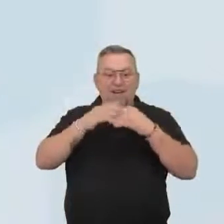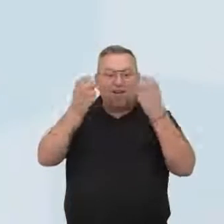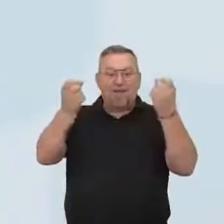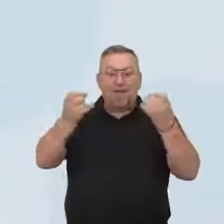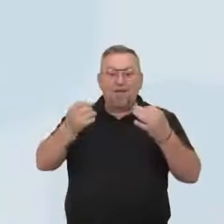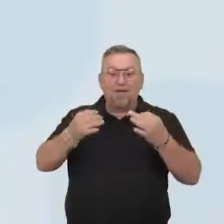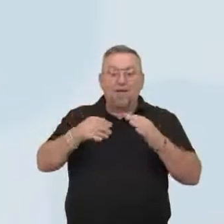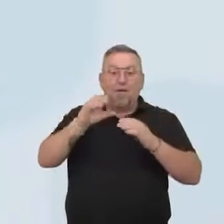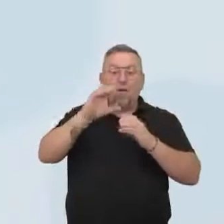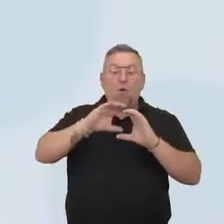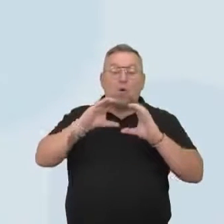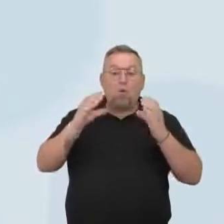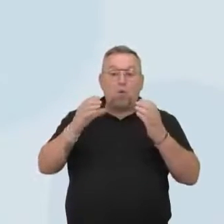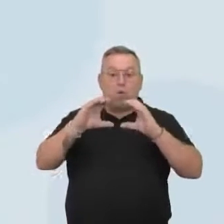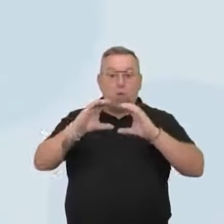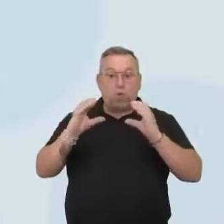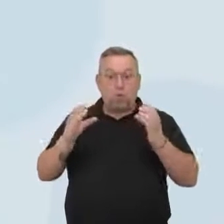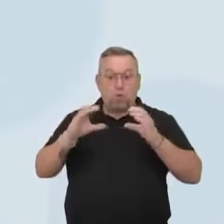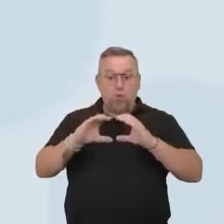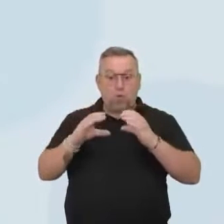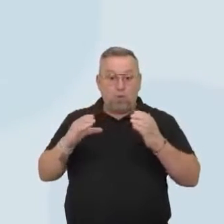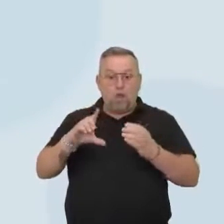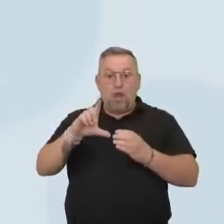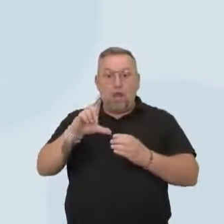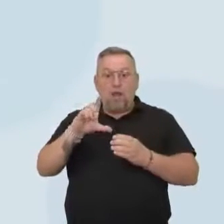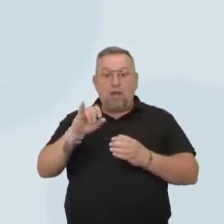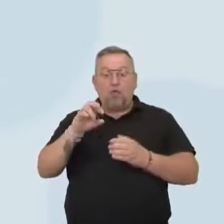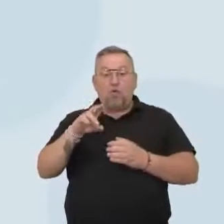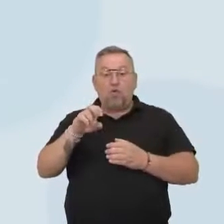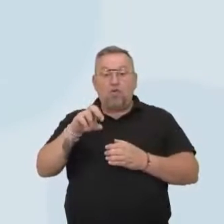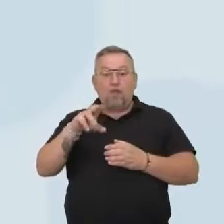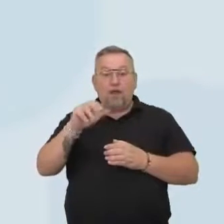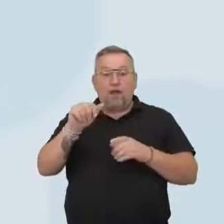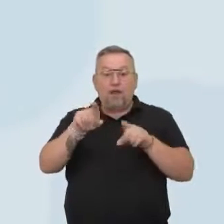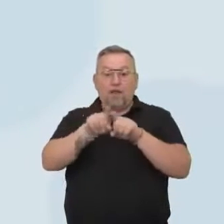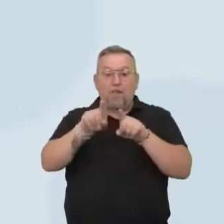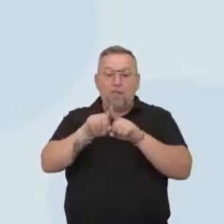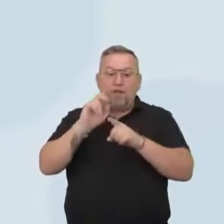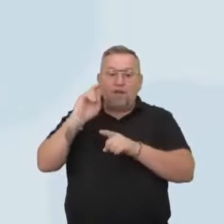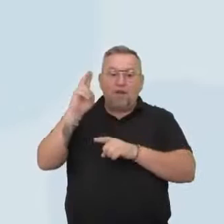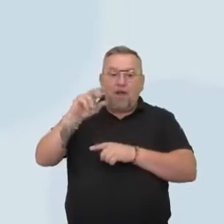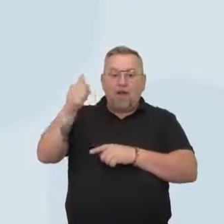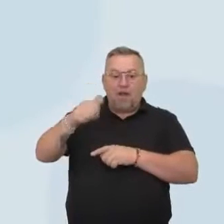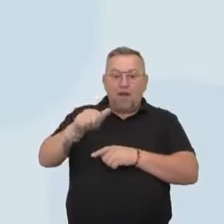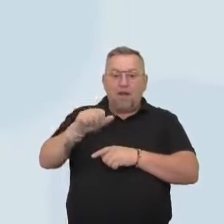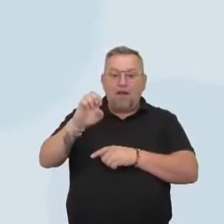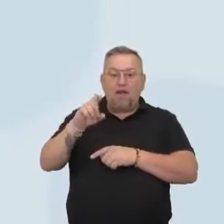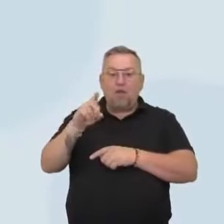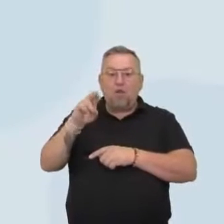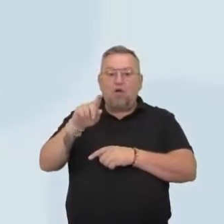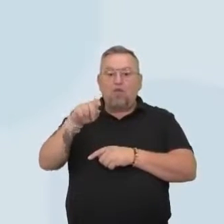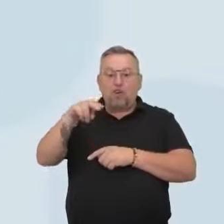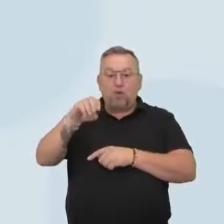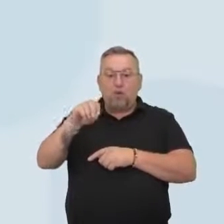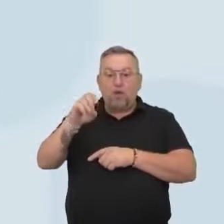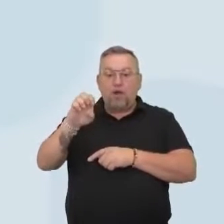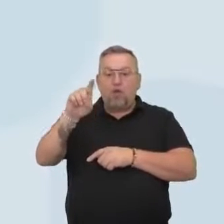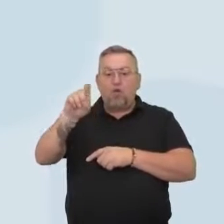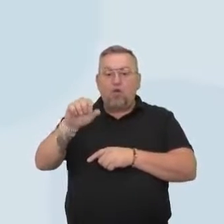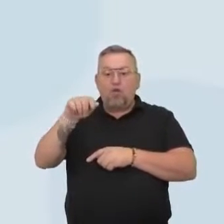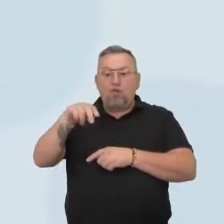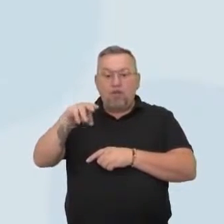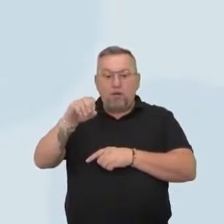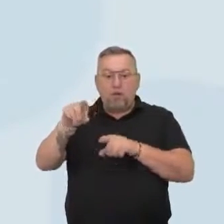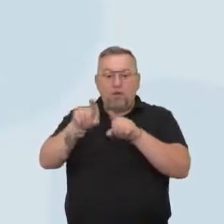as camadas da litosfera e analisar os processos endógenos e exógenos na formação e modelagem do